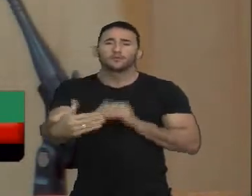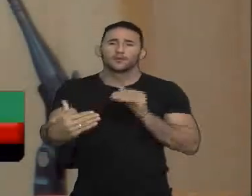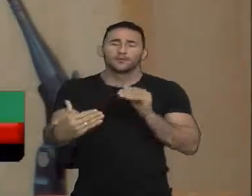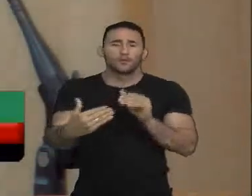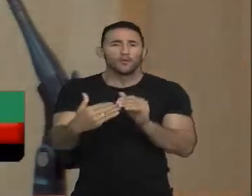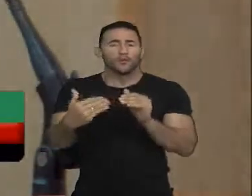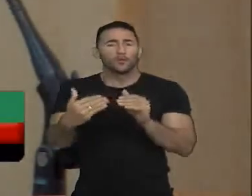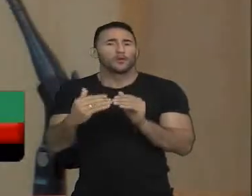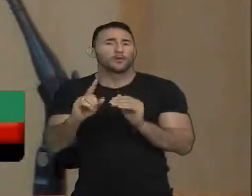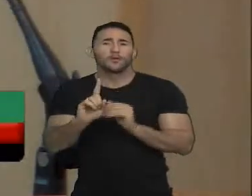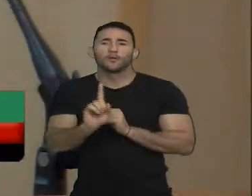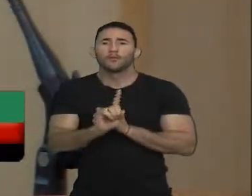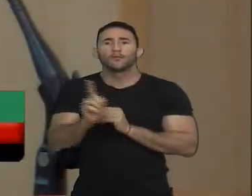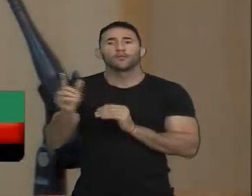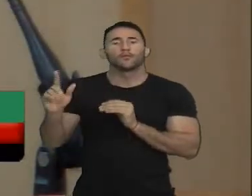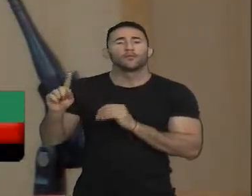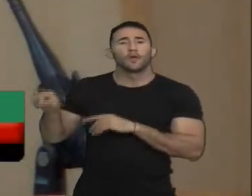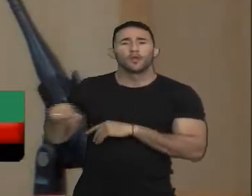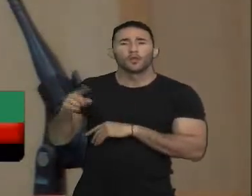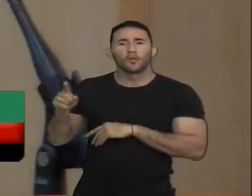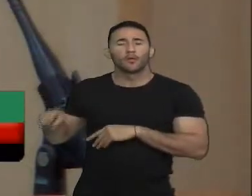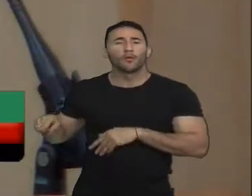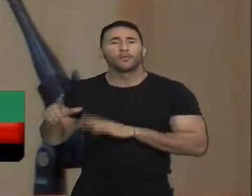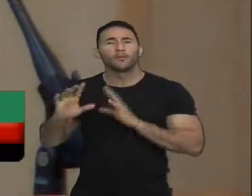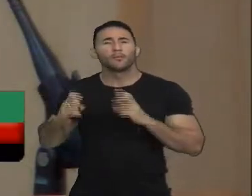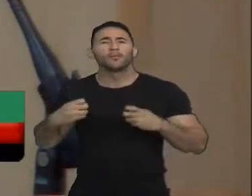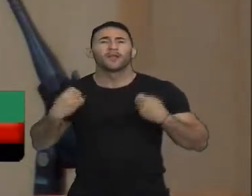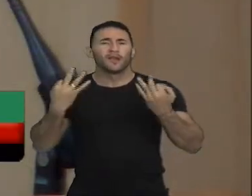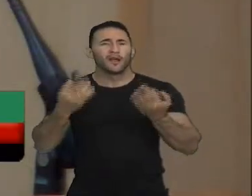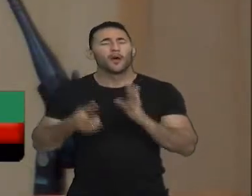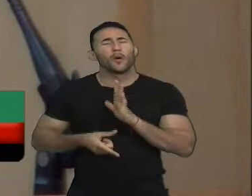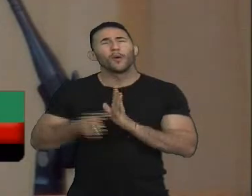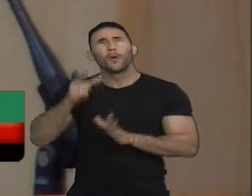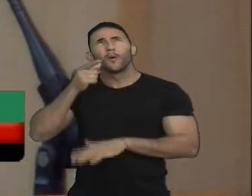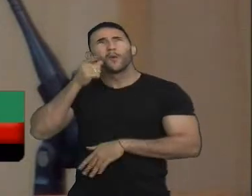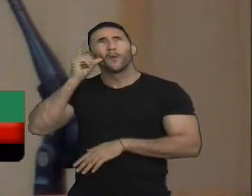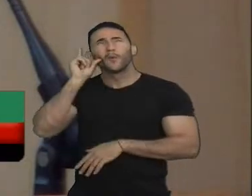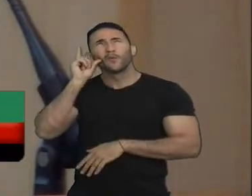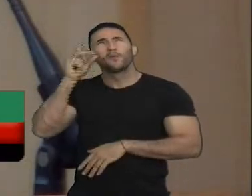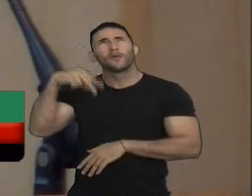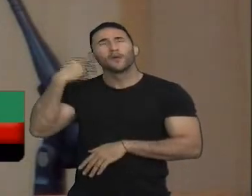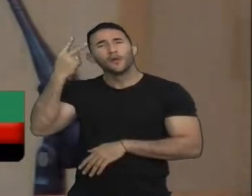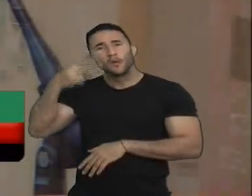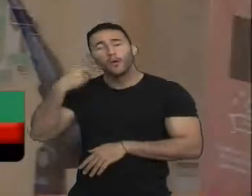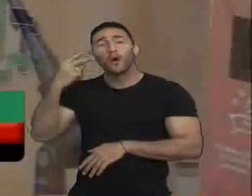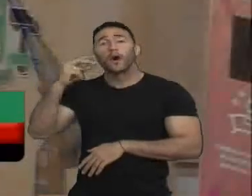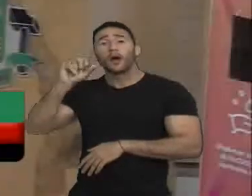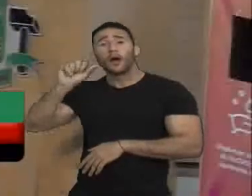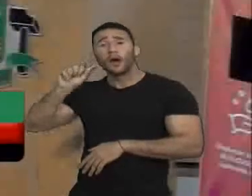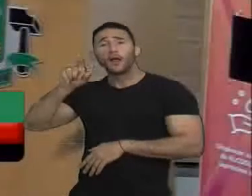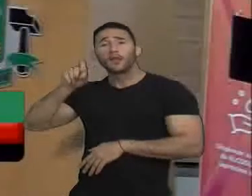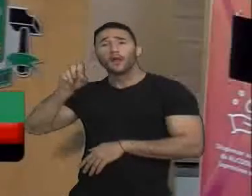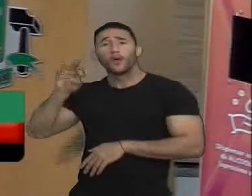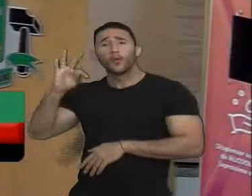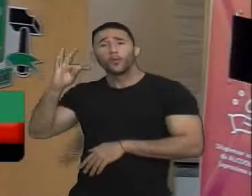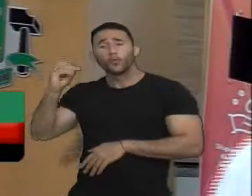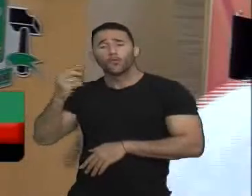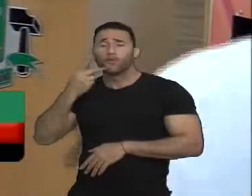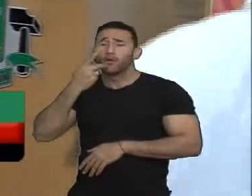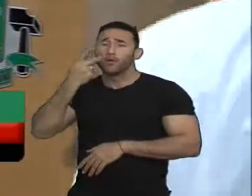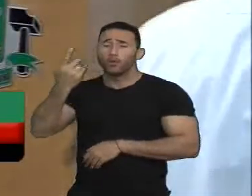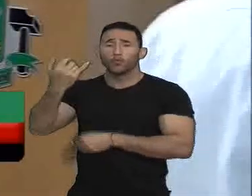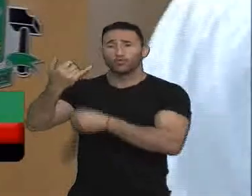Só para esclarecer, ontem o vereador Adalto falou com o chefe de gabinete